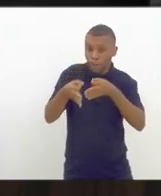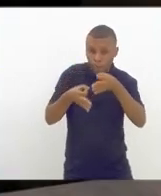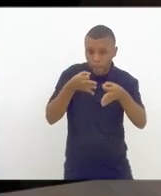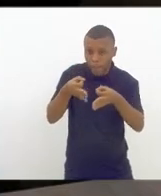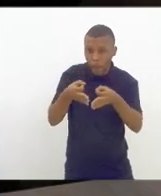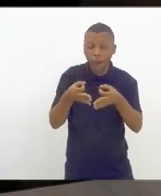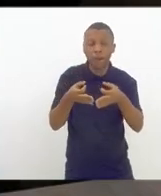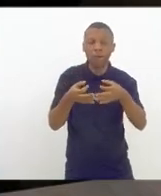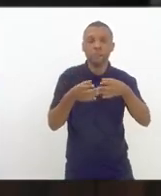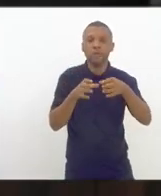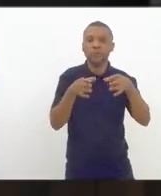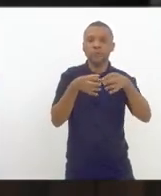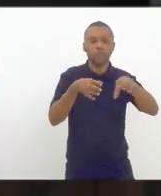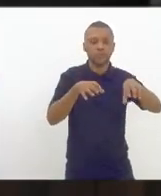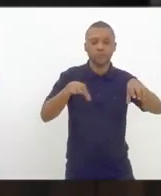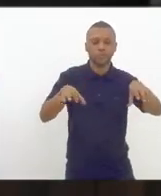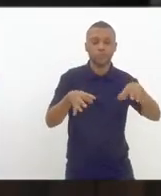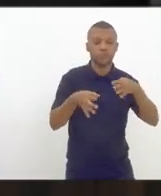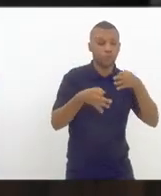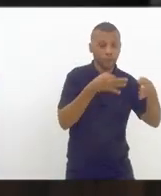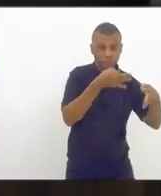Ok. Mas não...